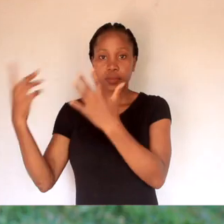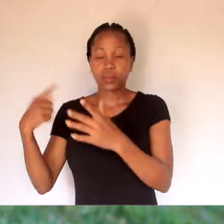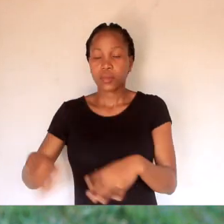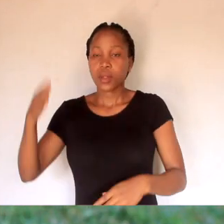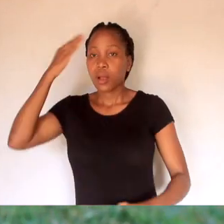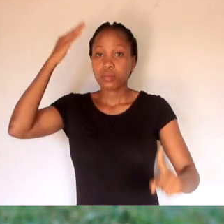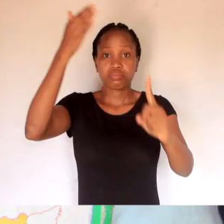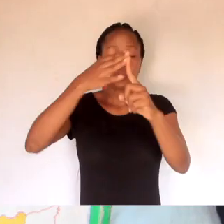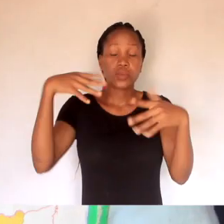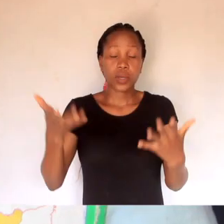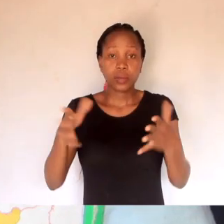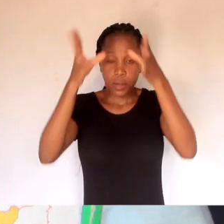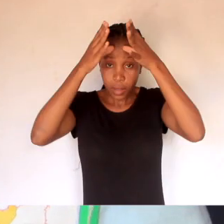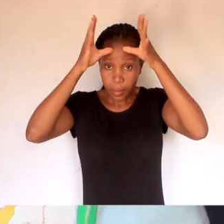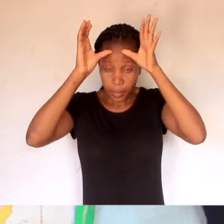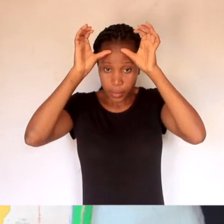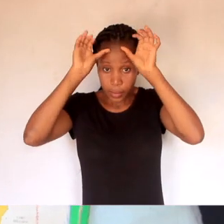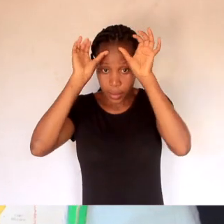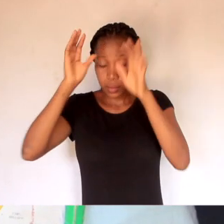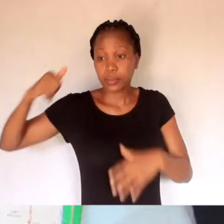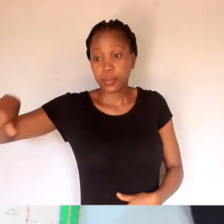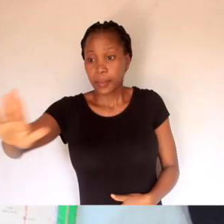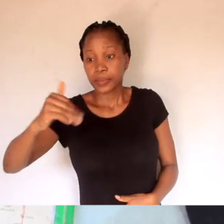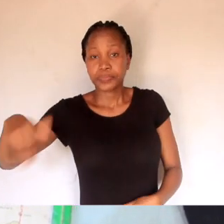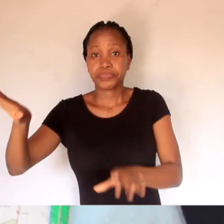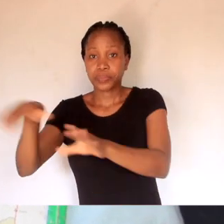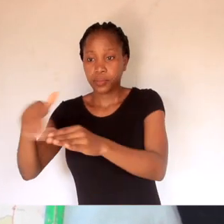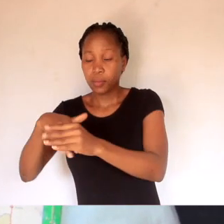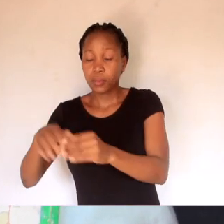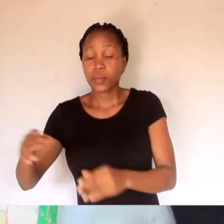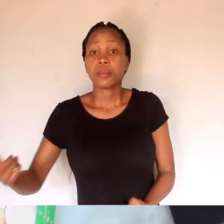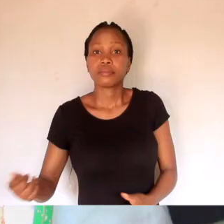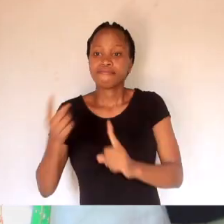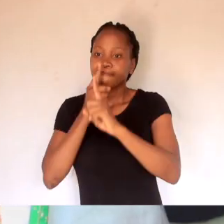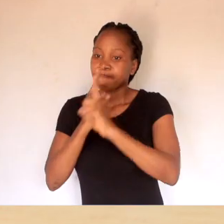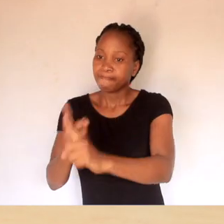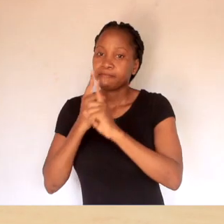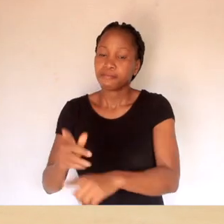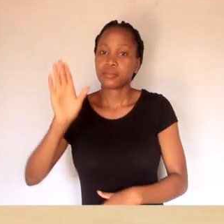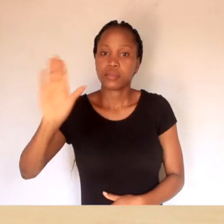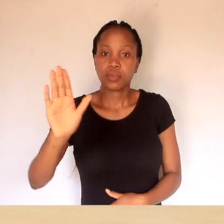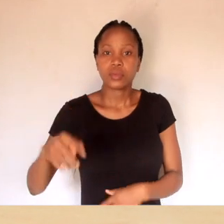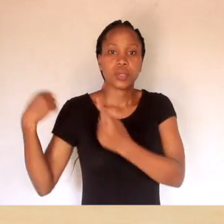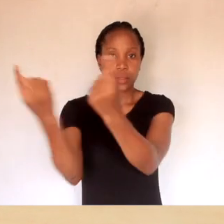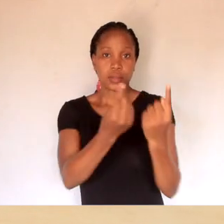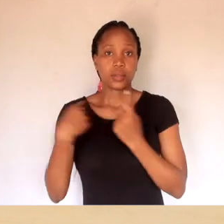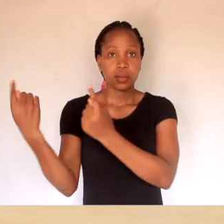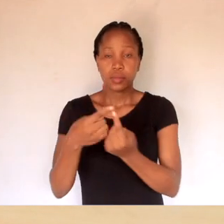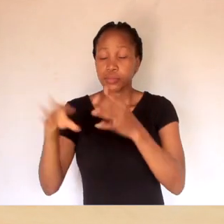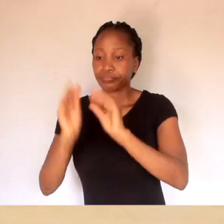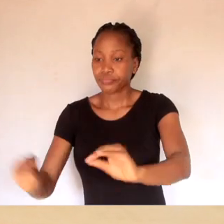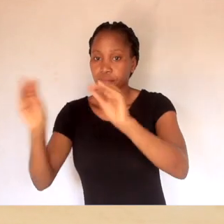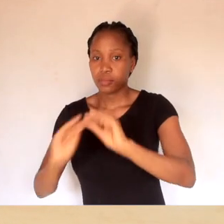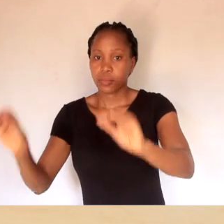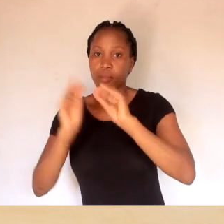as organizações da sociedade civil para o seu pleno envolvimento nas questões de educação e de advocacia em prol